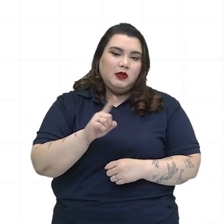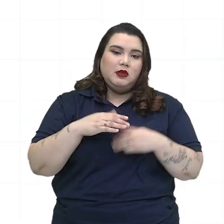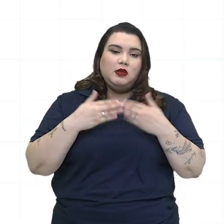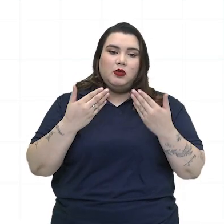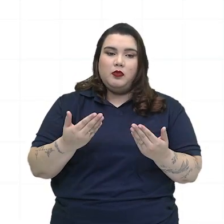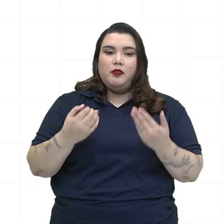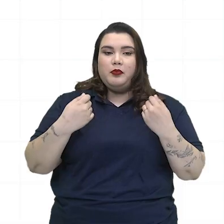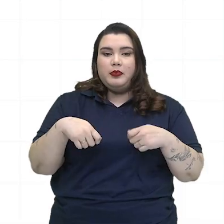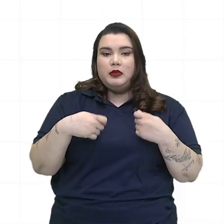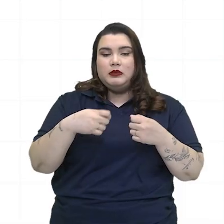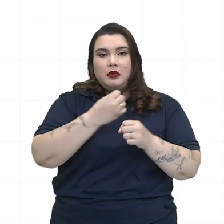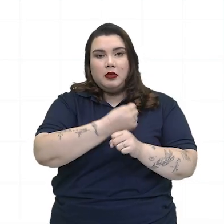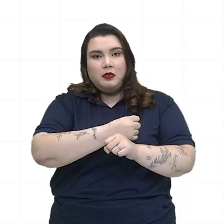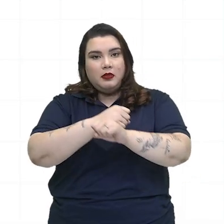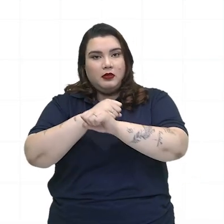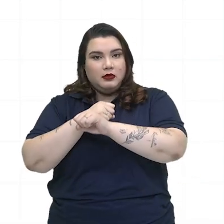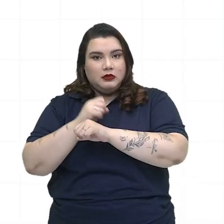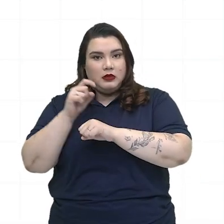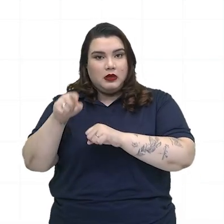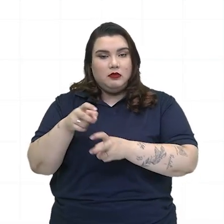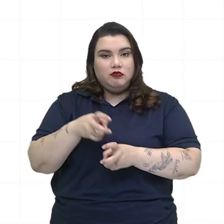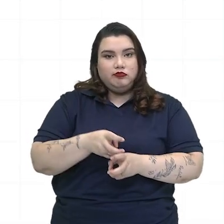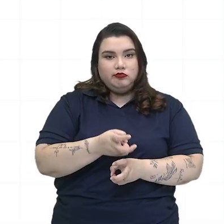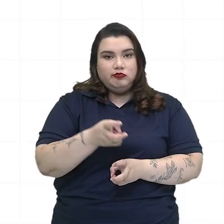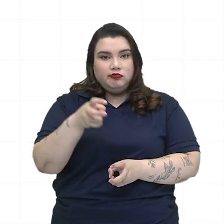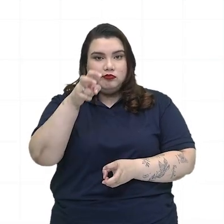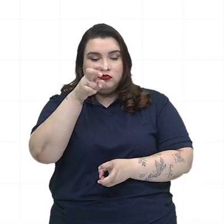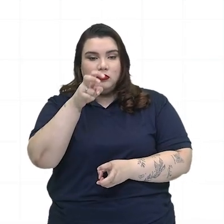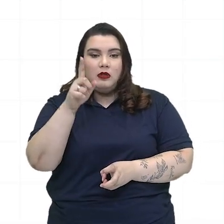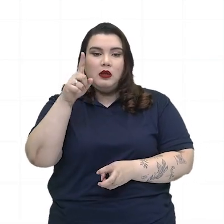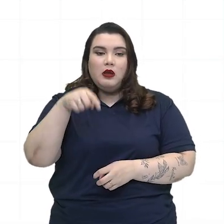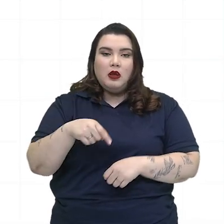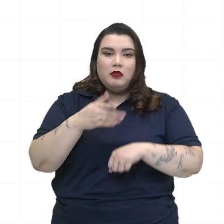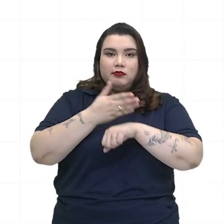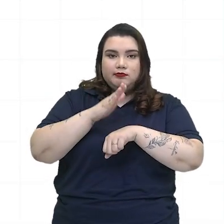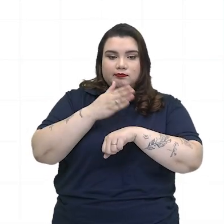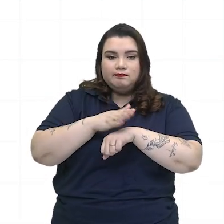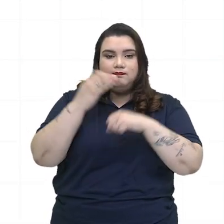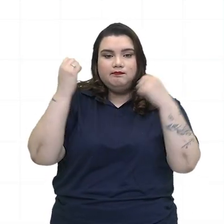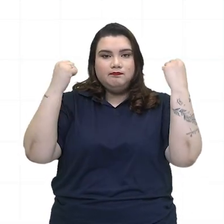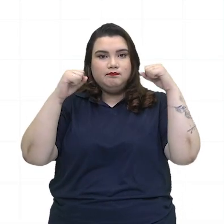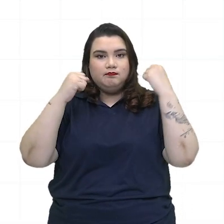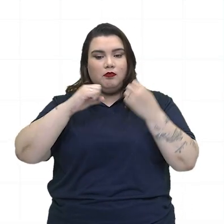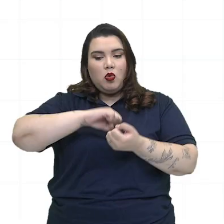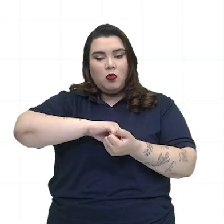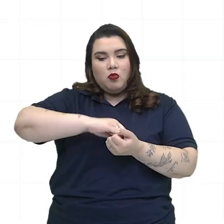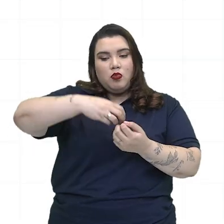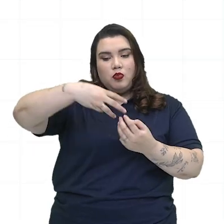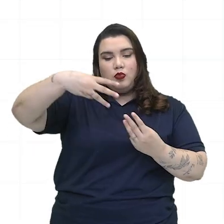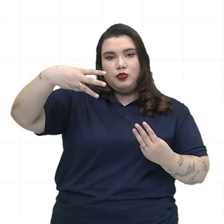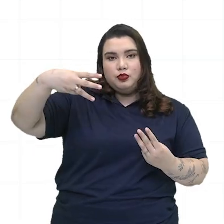a escoliose, nesse caso aí, é fortalecer o músculo para você não